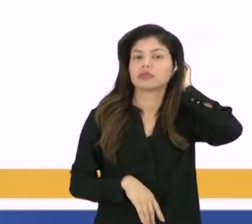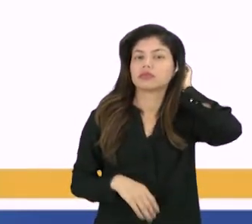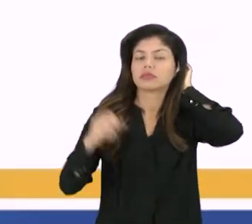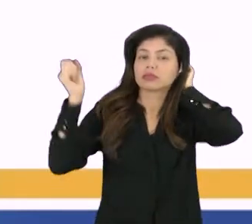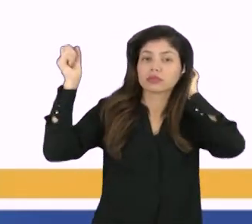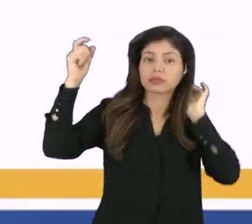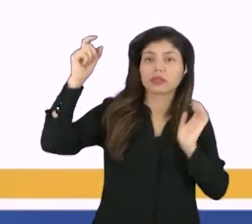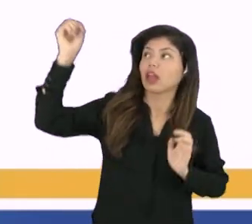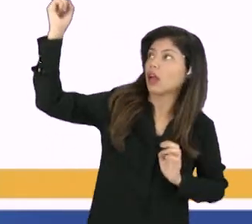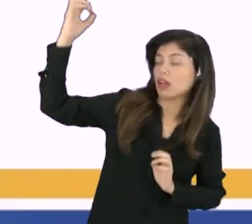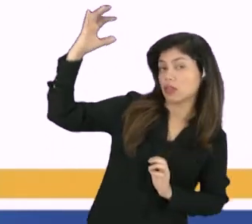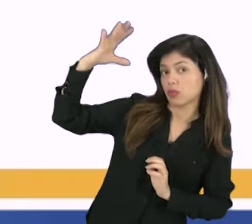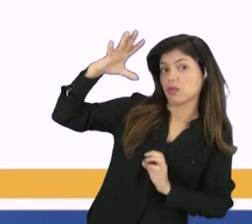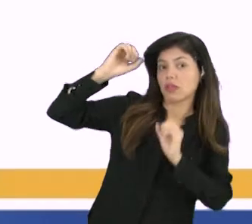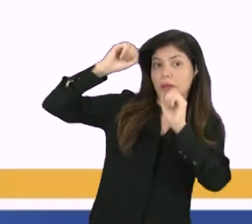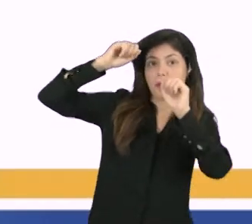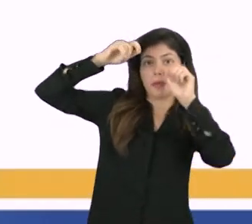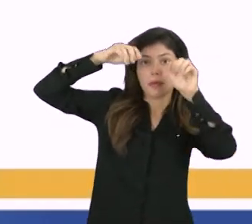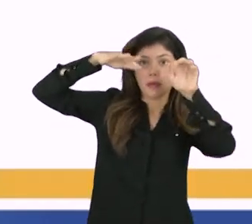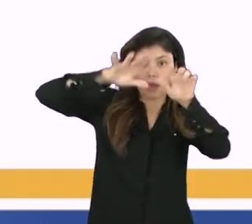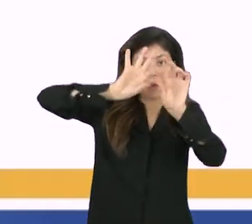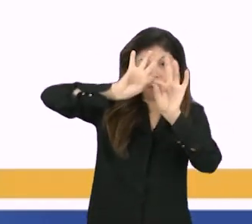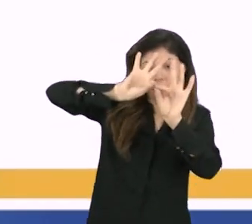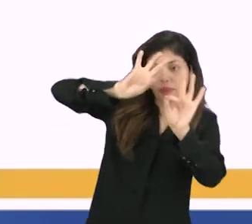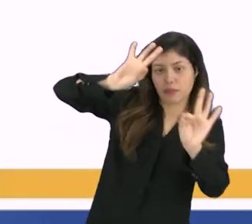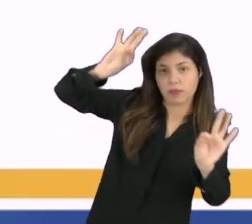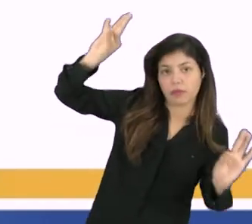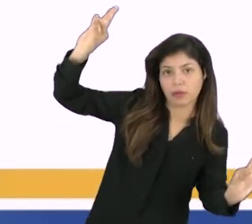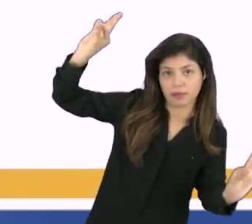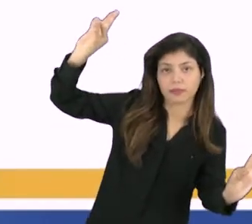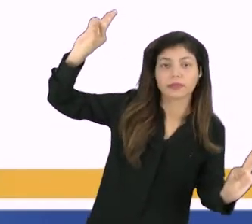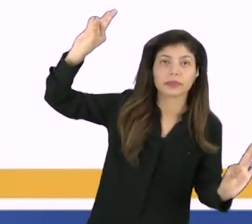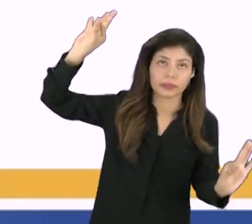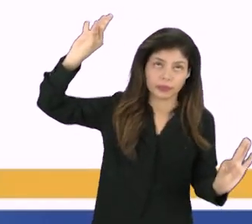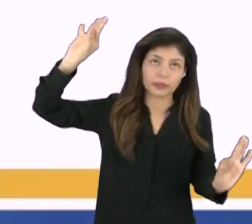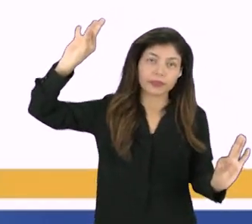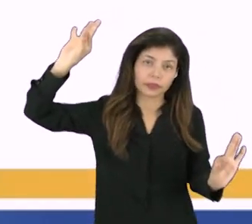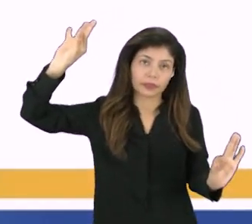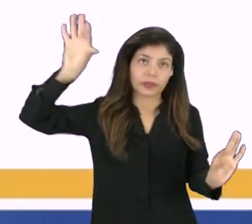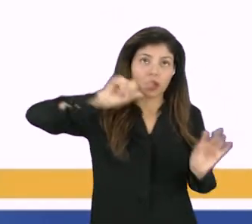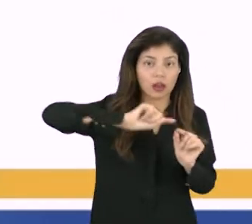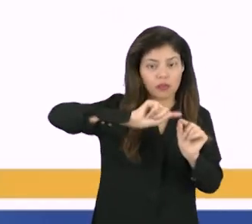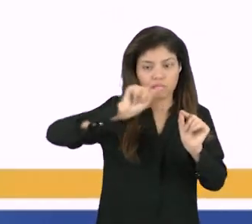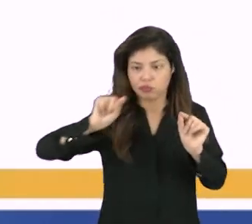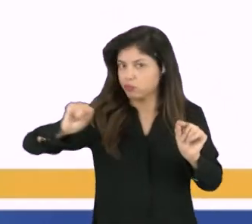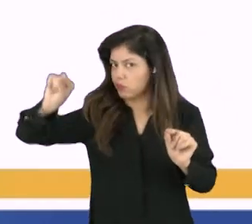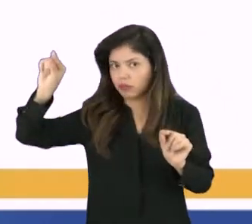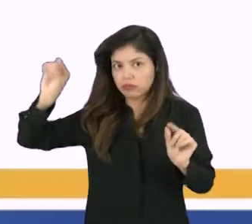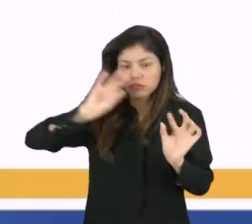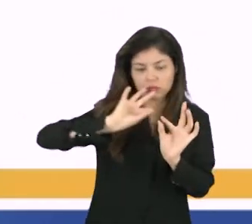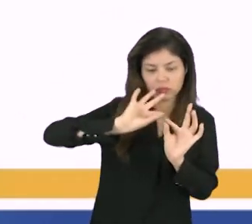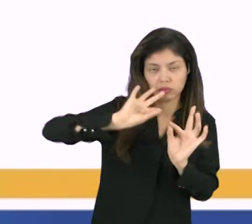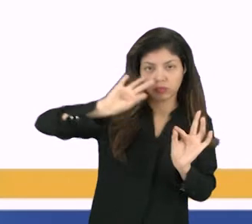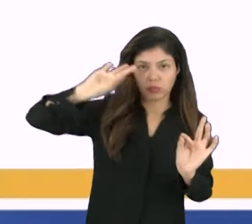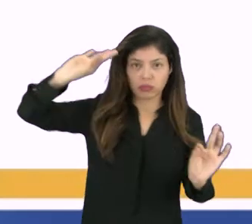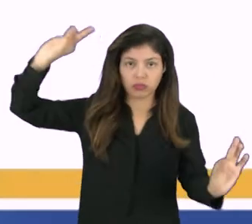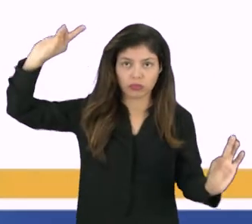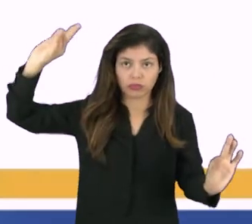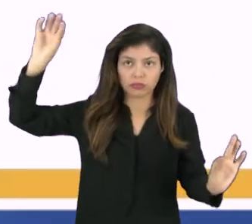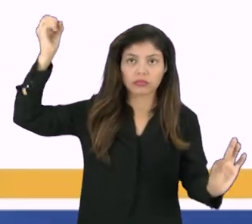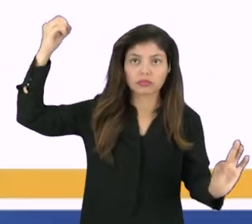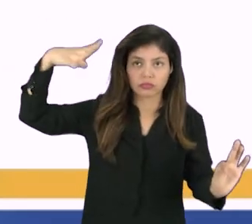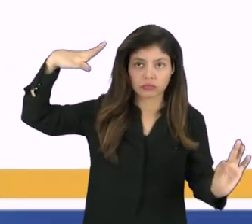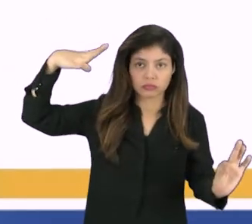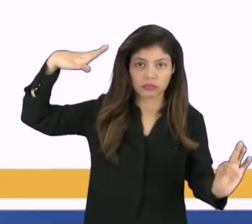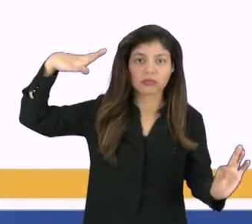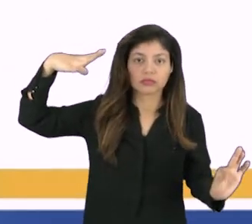não, a princípio, no ramo que nós estudamos aqui, a luz não faz curva. Mas nós vamos ver aqui ainda